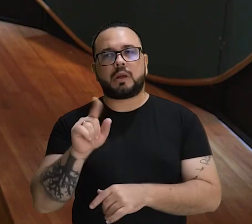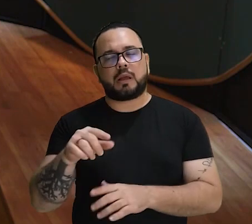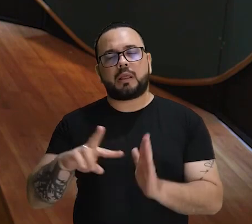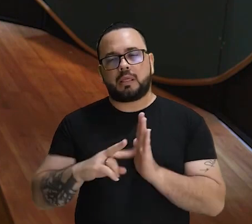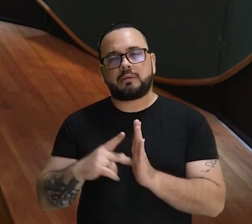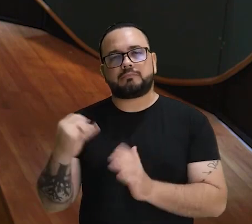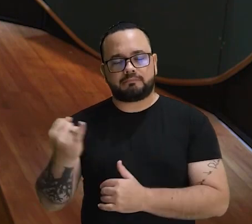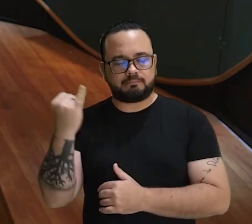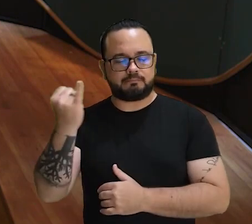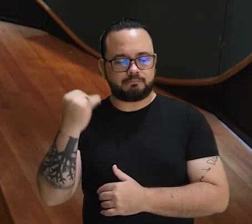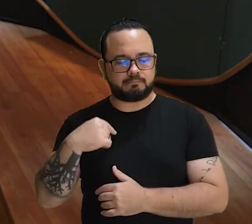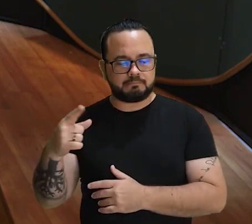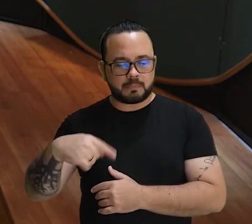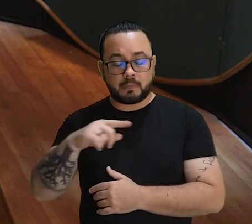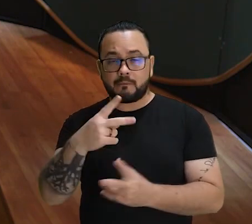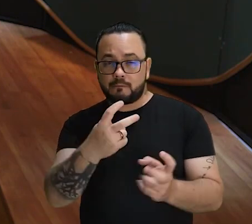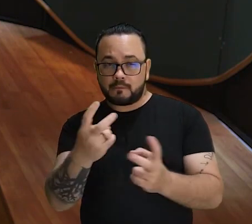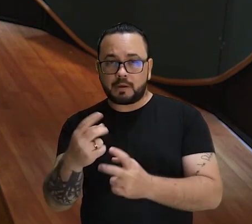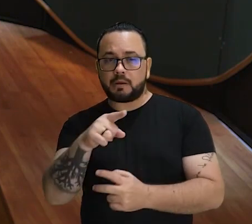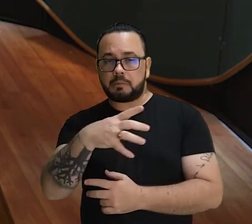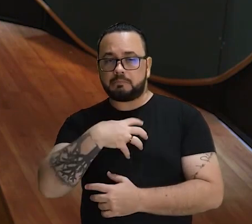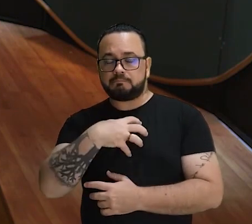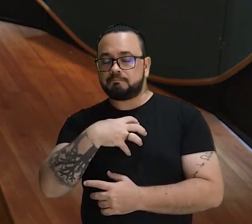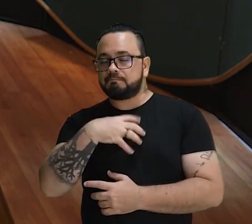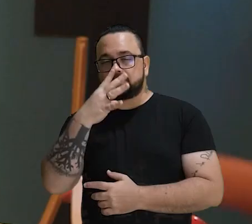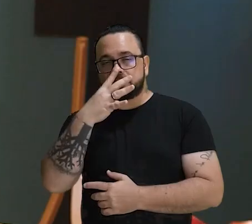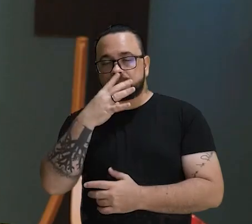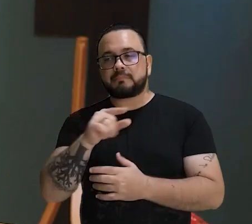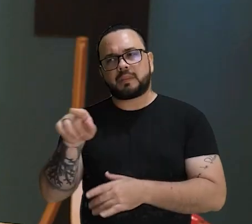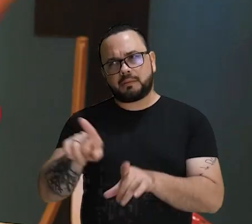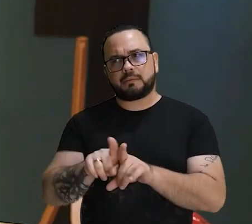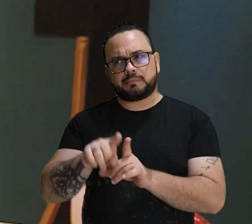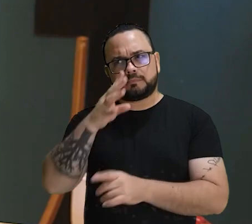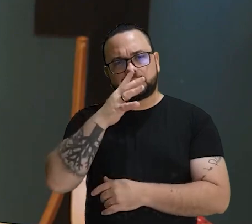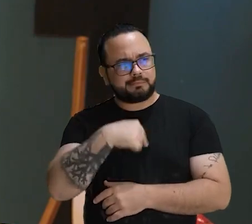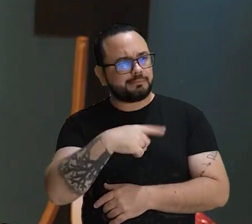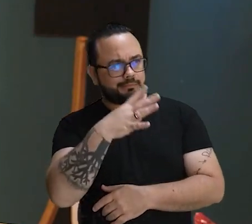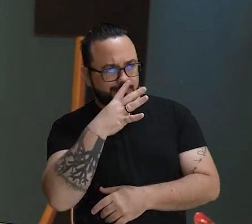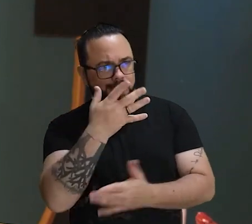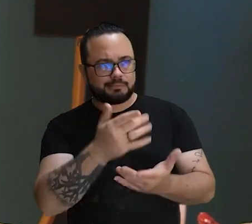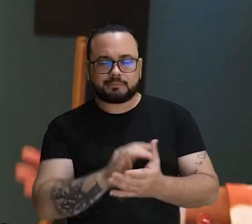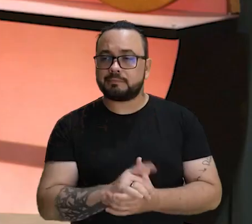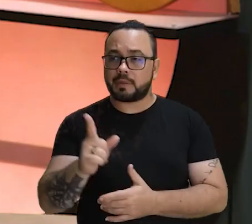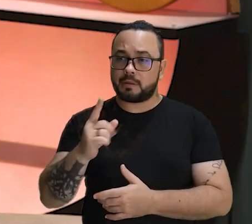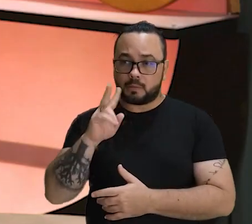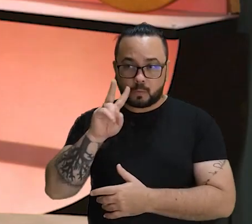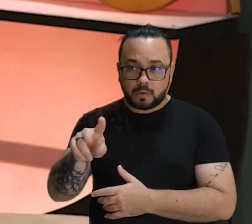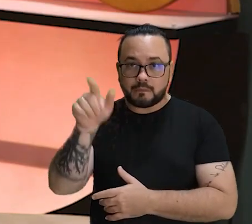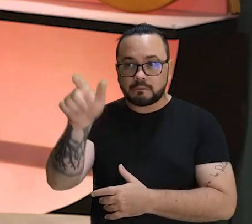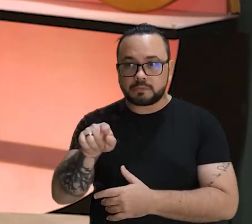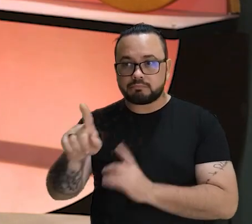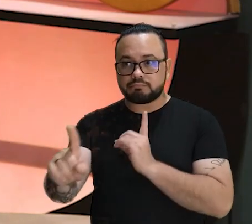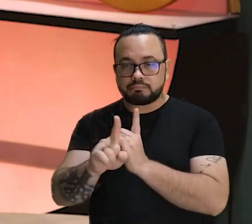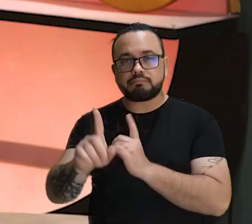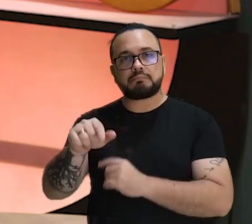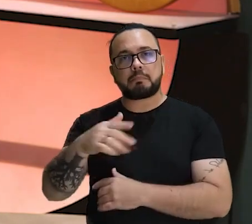diz muita coisa. Você se vê representada ali. Você é uma inspiração pra mim, assim. Aí você pra chegar, mim. Né? Chegar lá e ter você foi, assim,